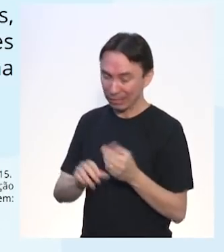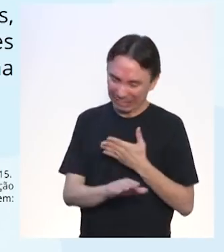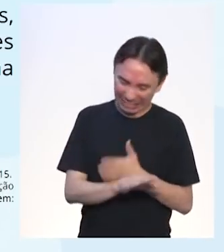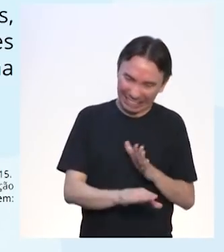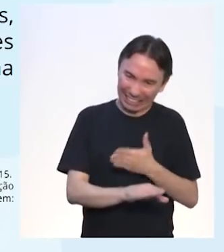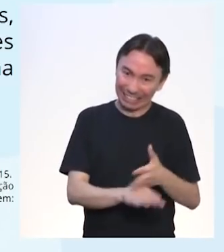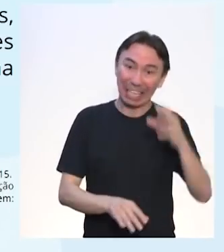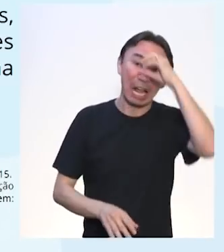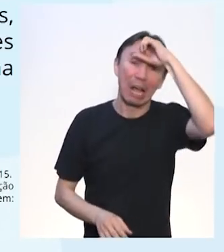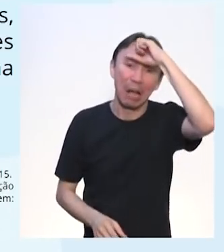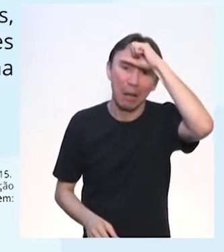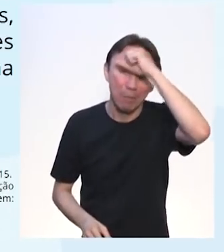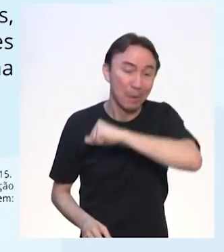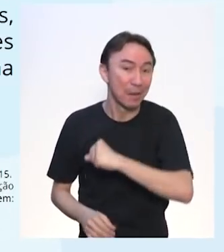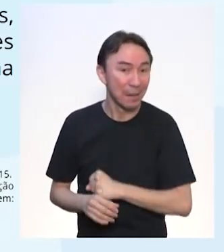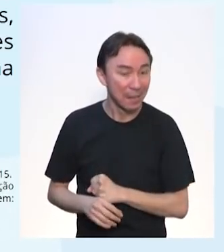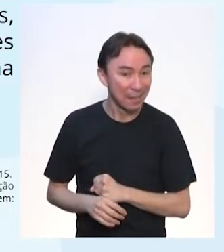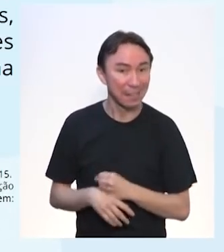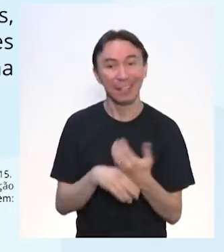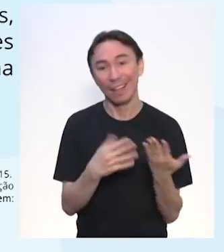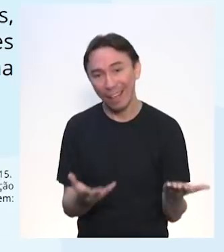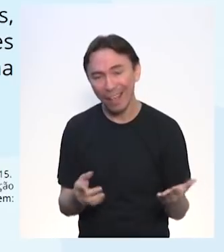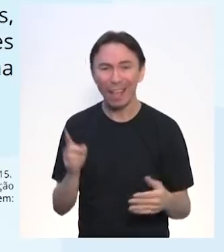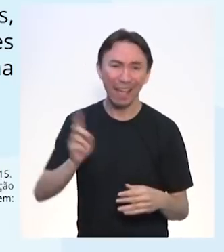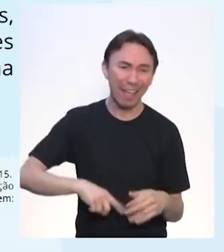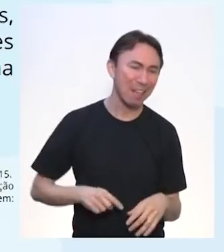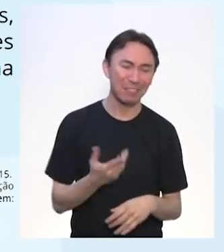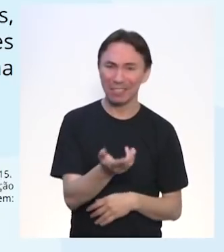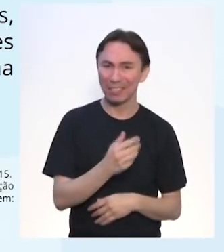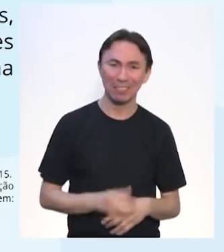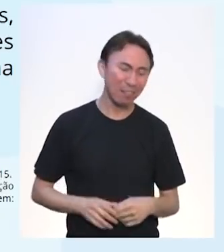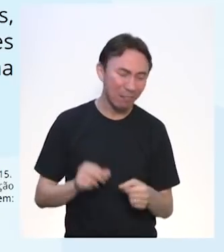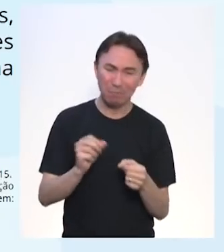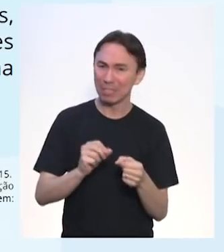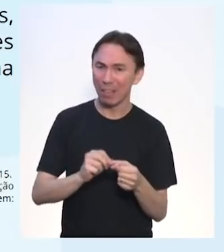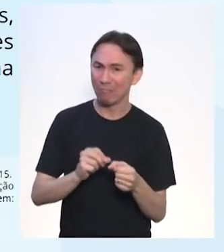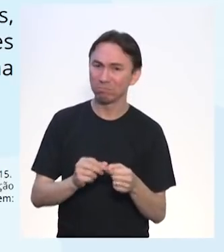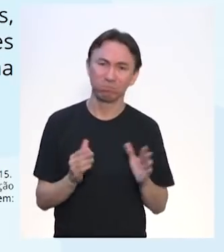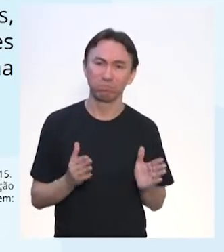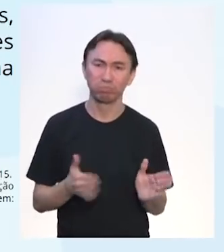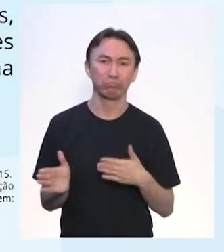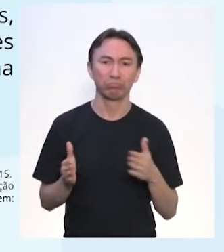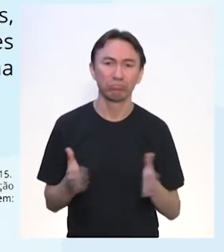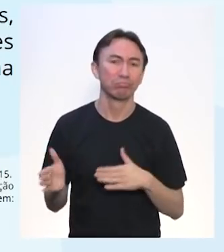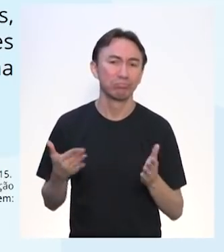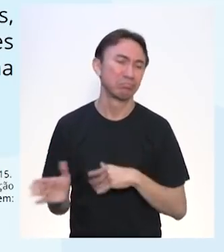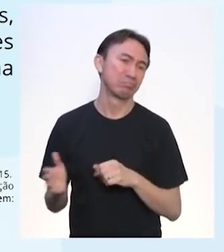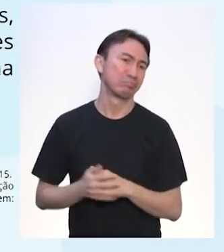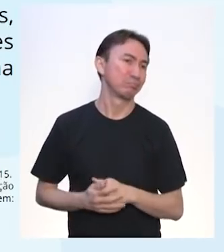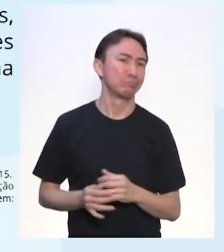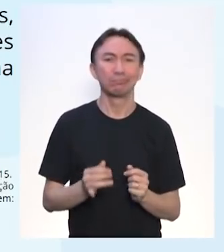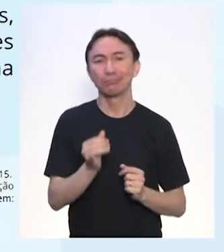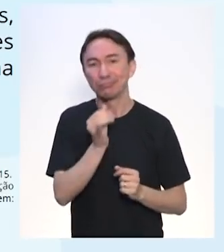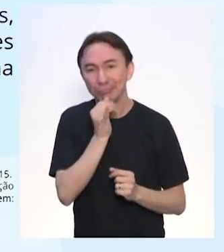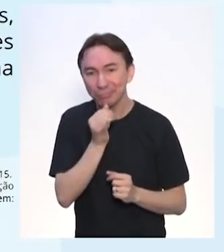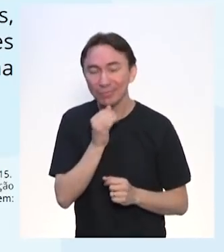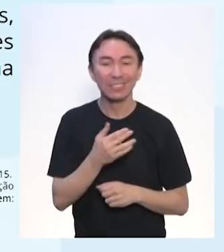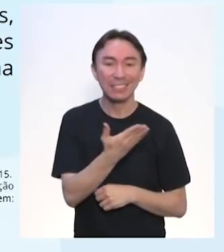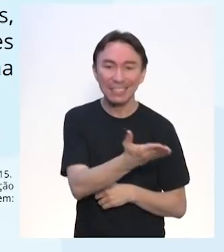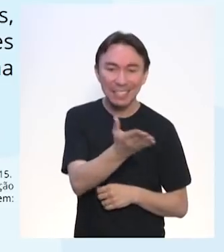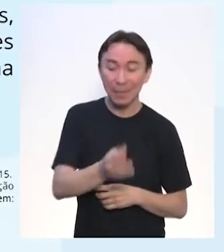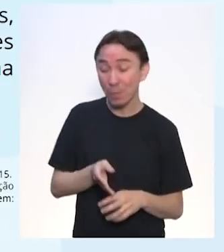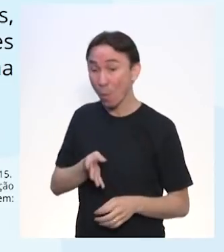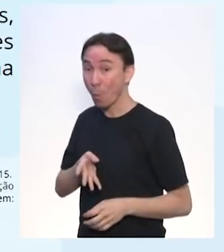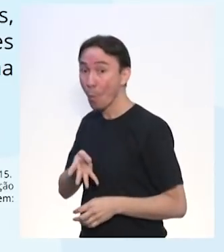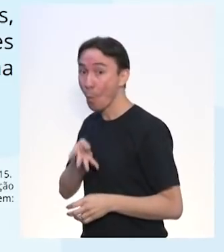o eixo da competência produtiva, né? De produzir. Significa colocar em prática os